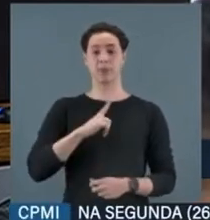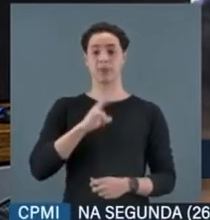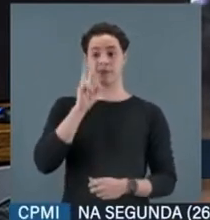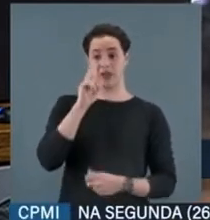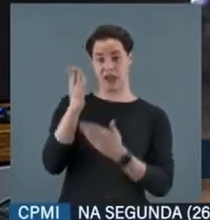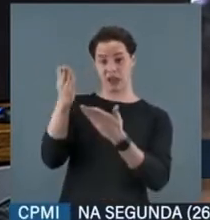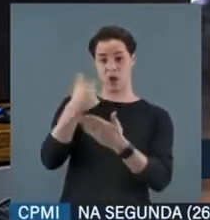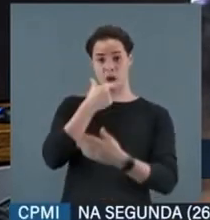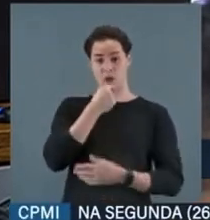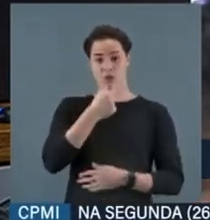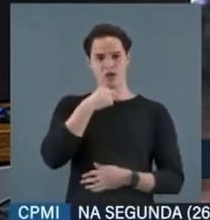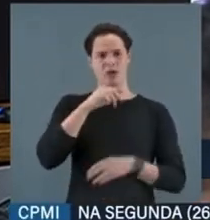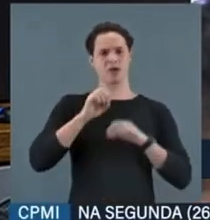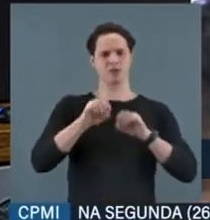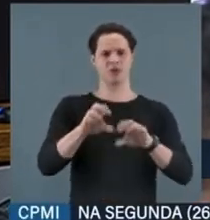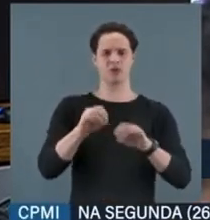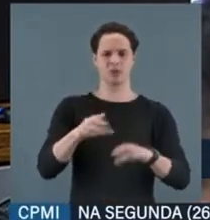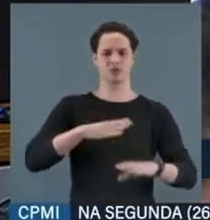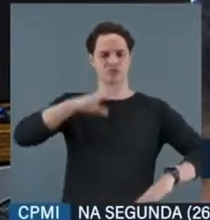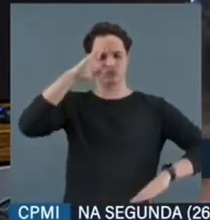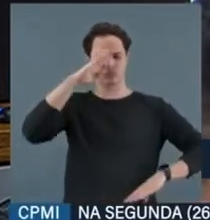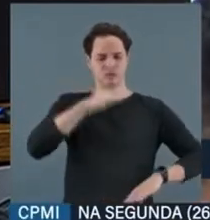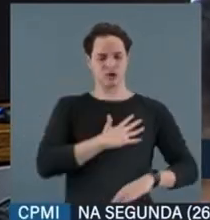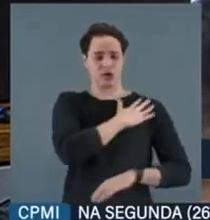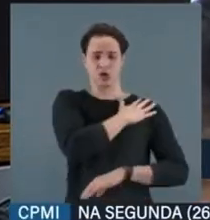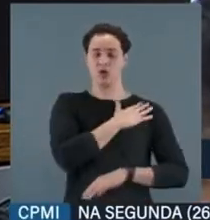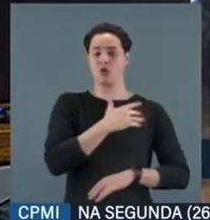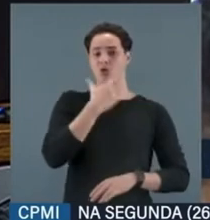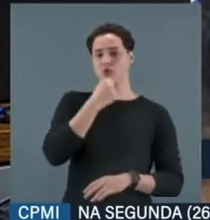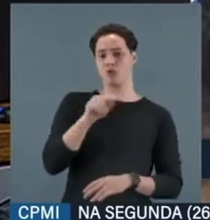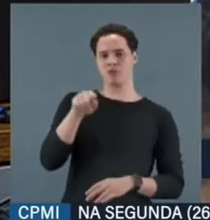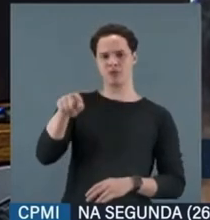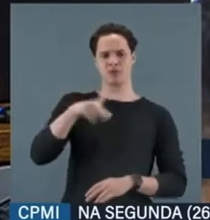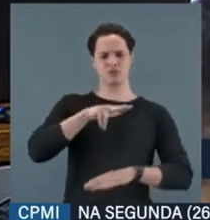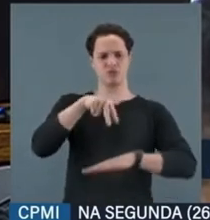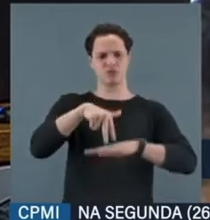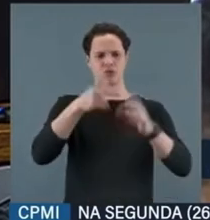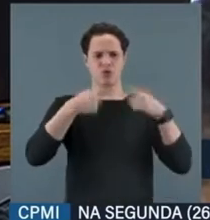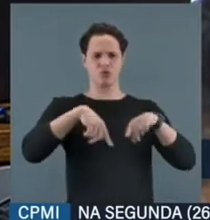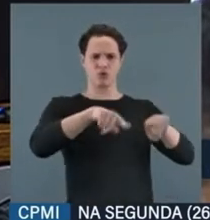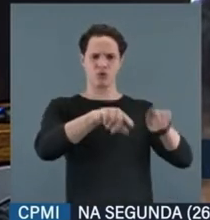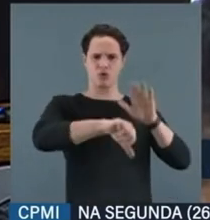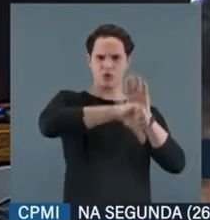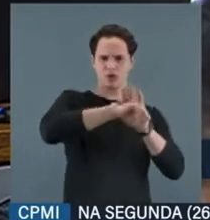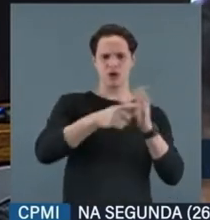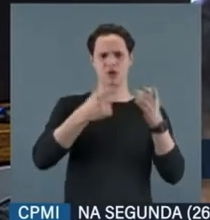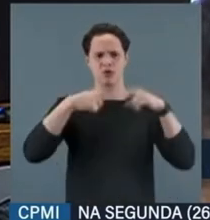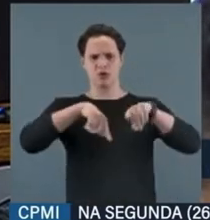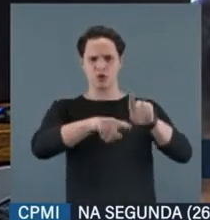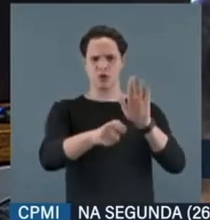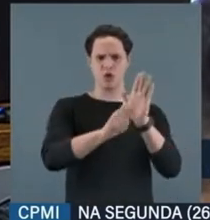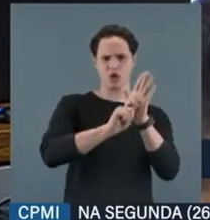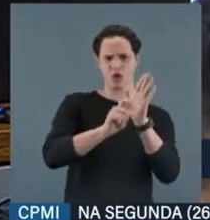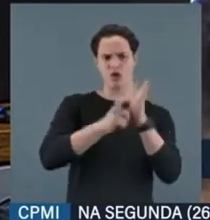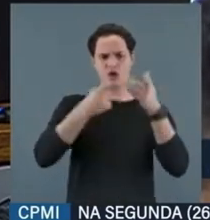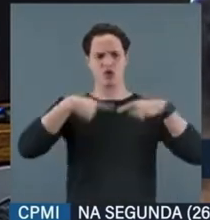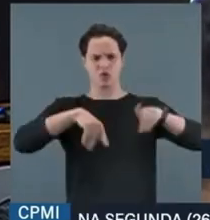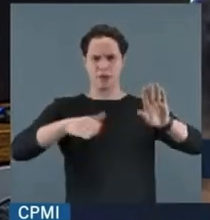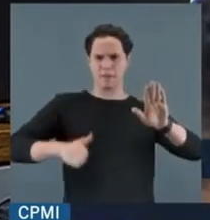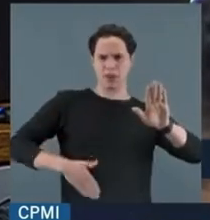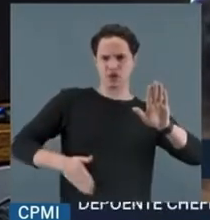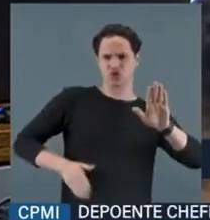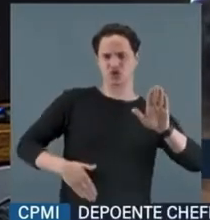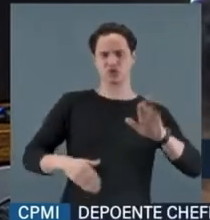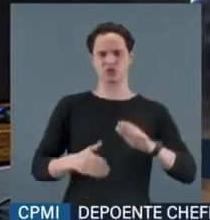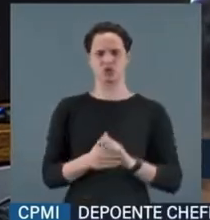nele como uma educação militar um homem que você esperava contra o crime contra bandido